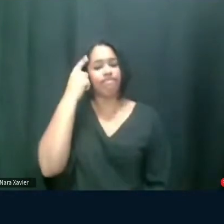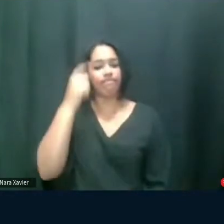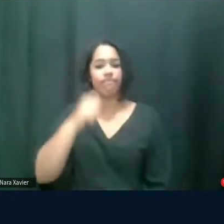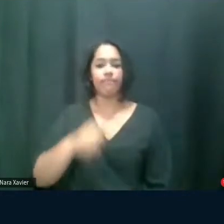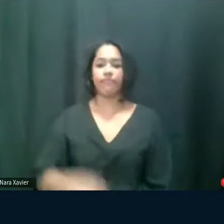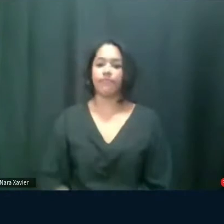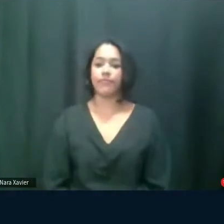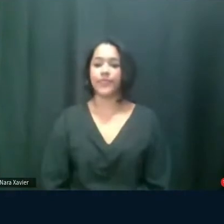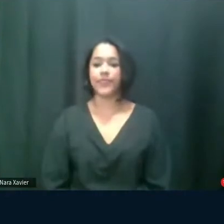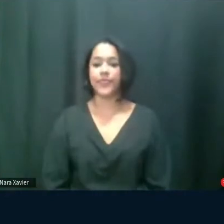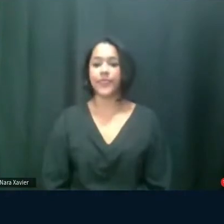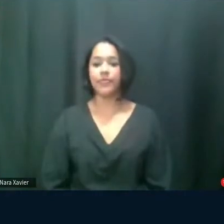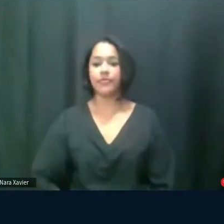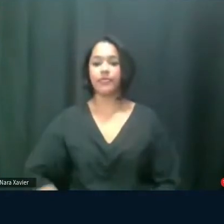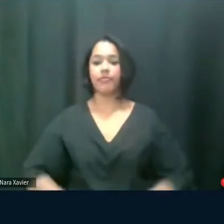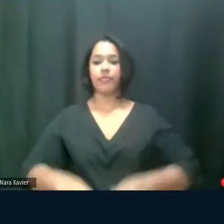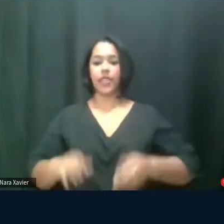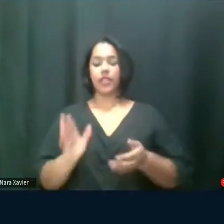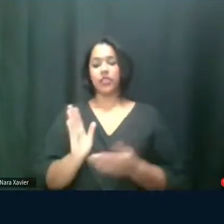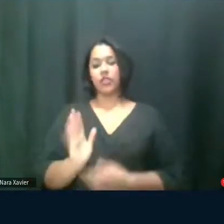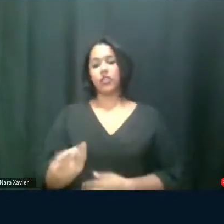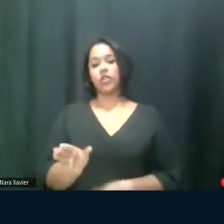Chegando mais para o final.